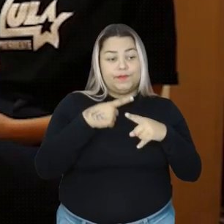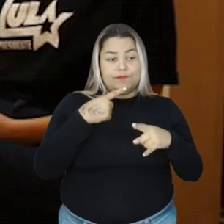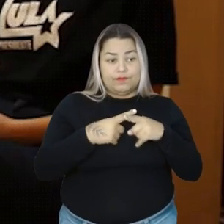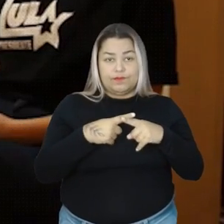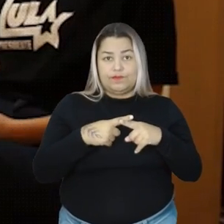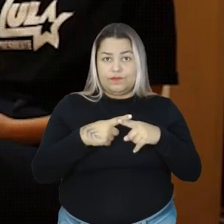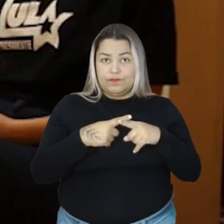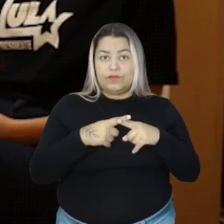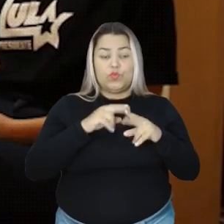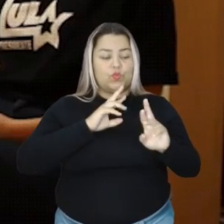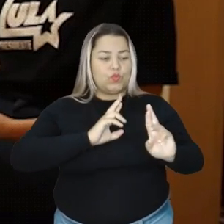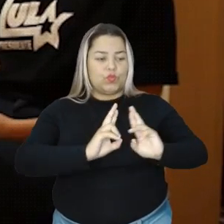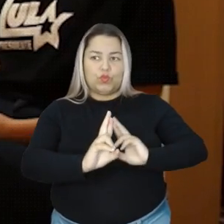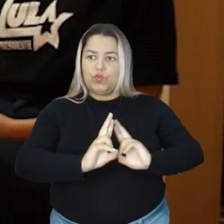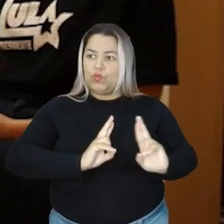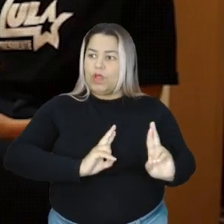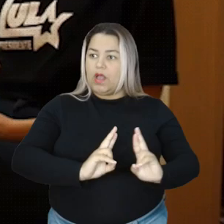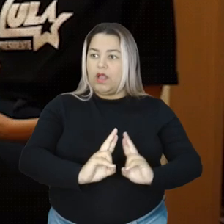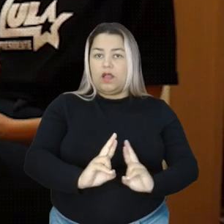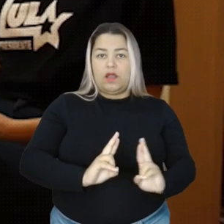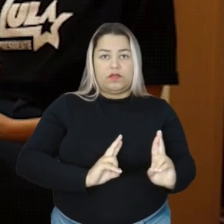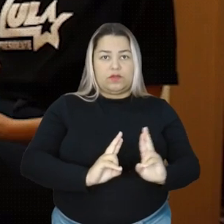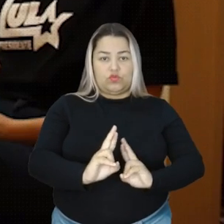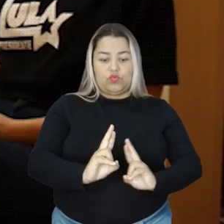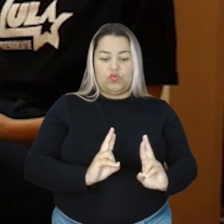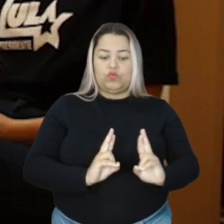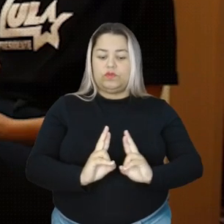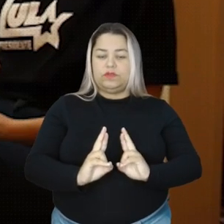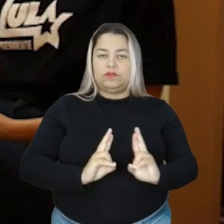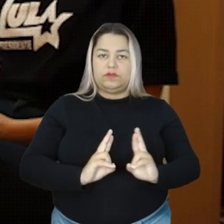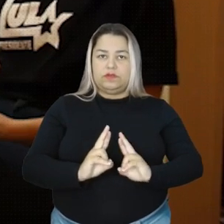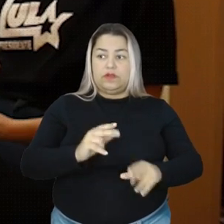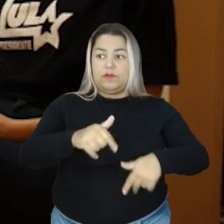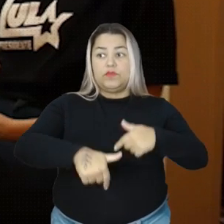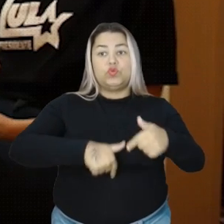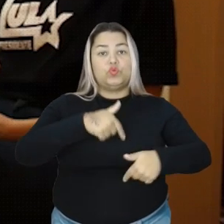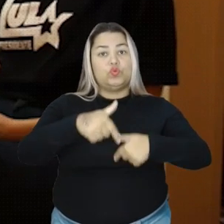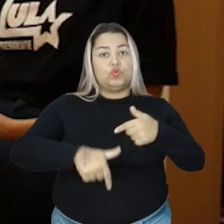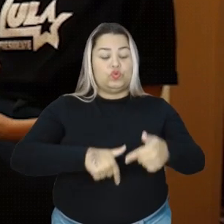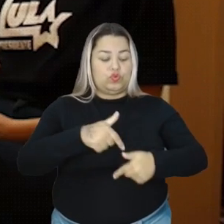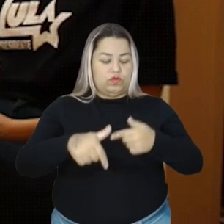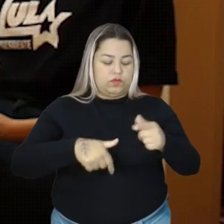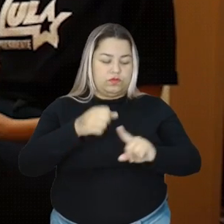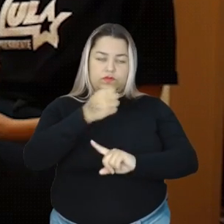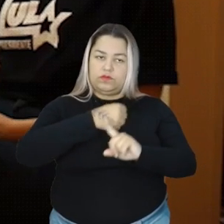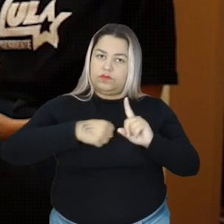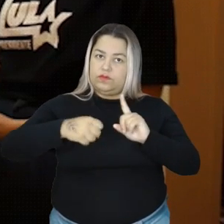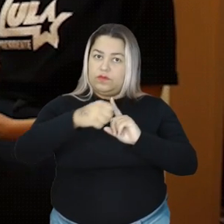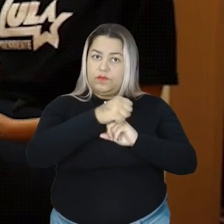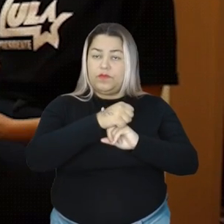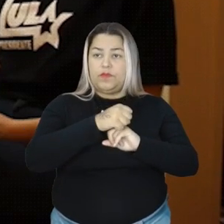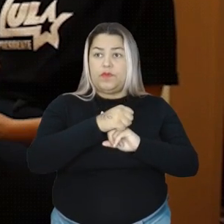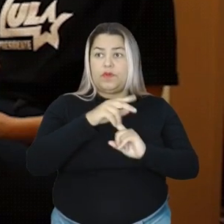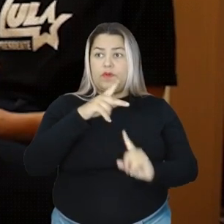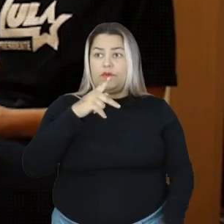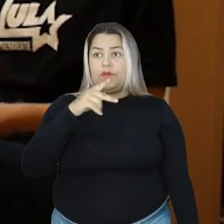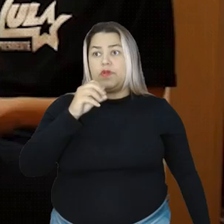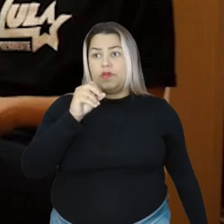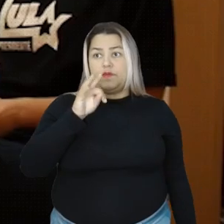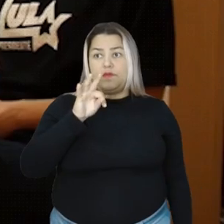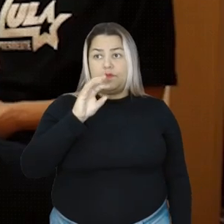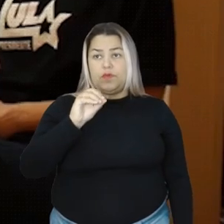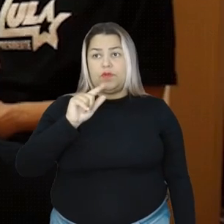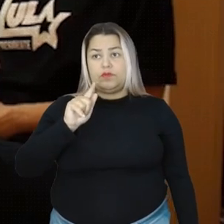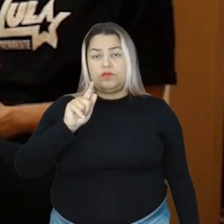relação muito grande com o trabalhismo histórico, social aqui. Porto Alegre. A gente tinha, a